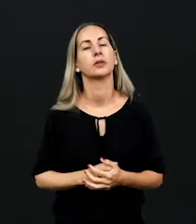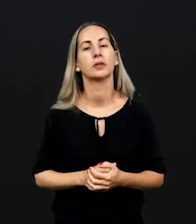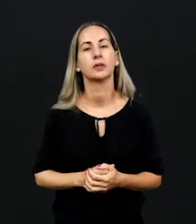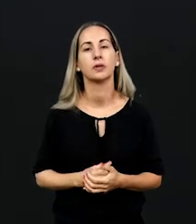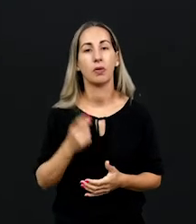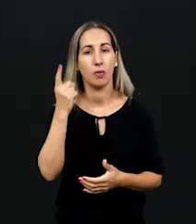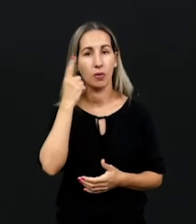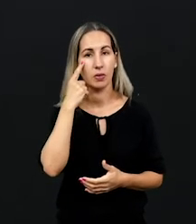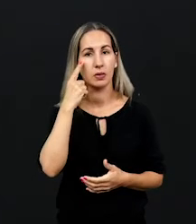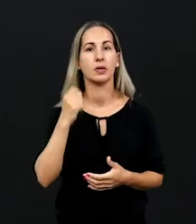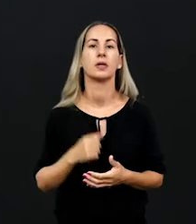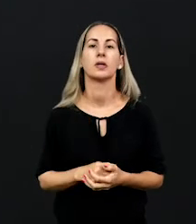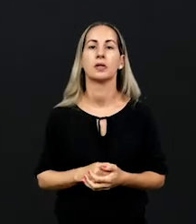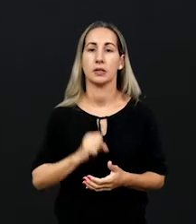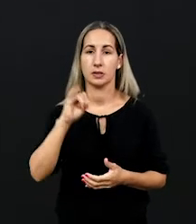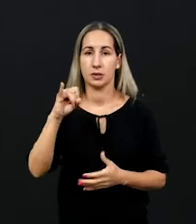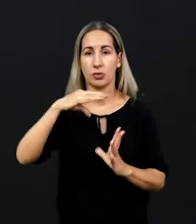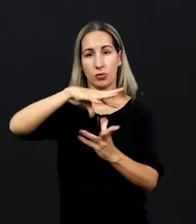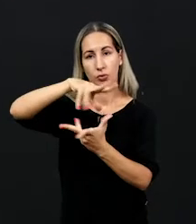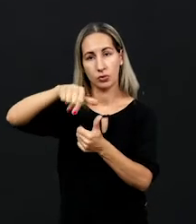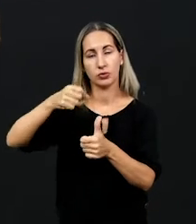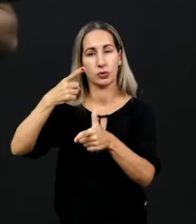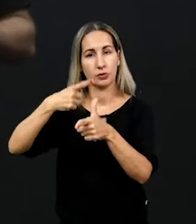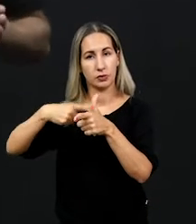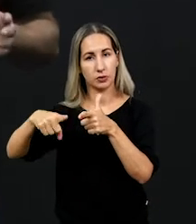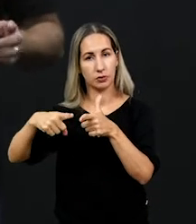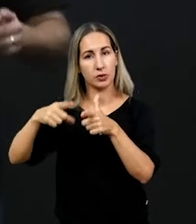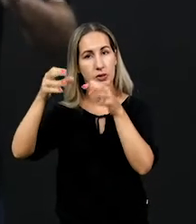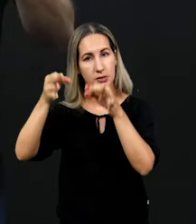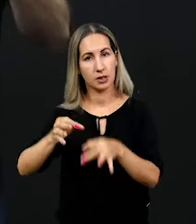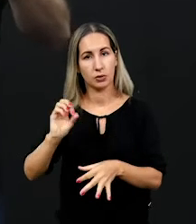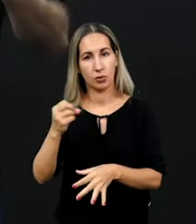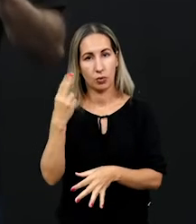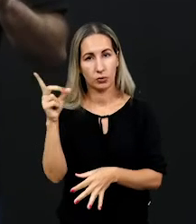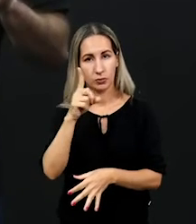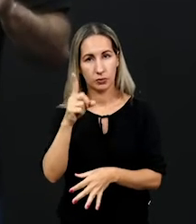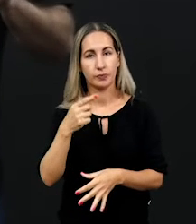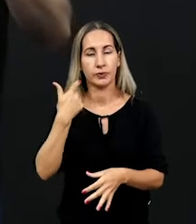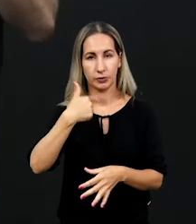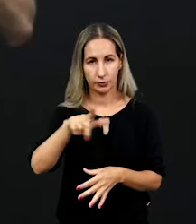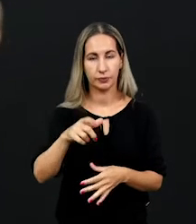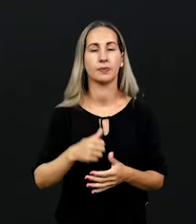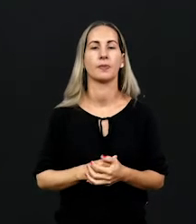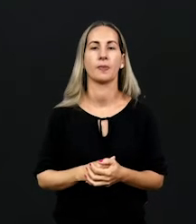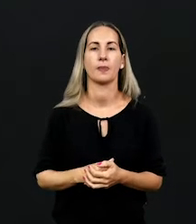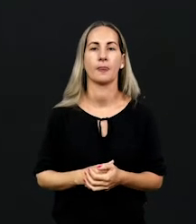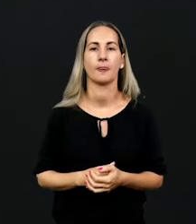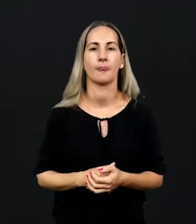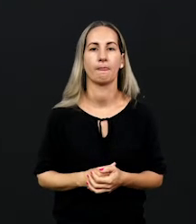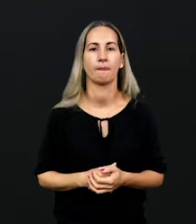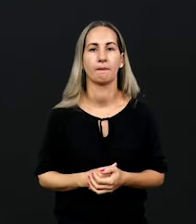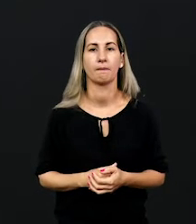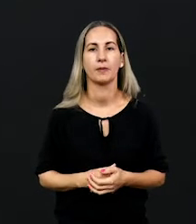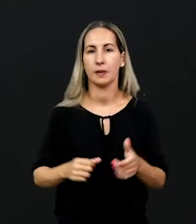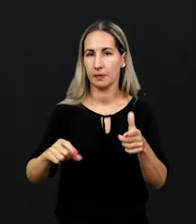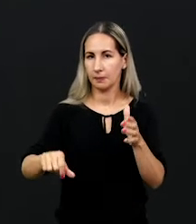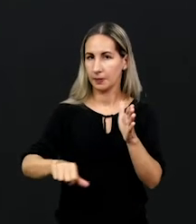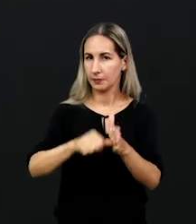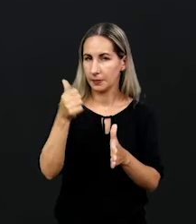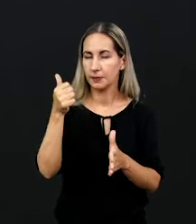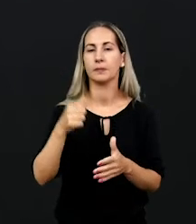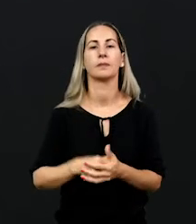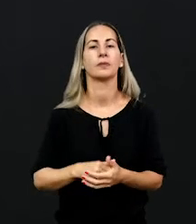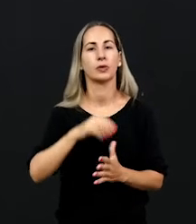você verificar se o conjunto de divisores está correto ou não. Vamos só repetir aqui? Olha só. Primeira coisa